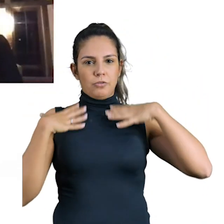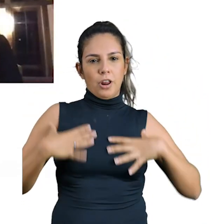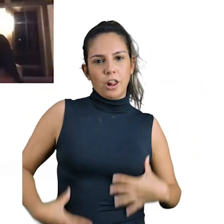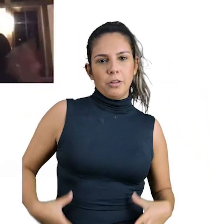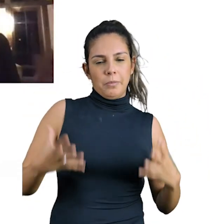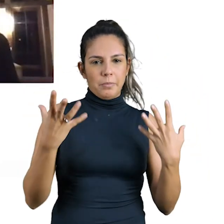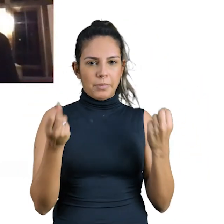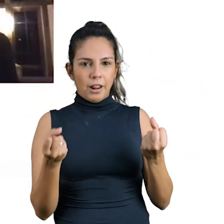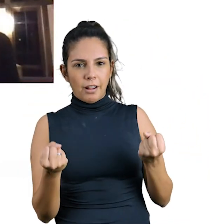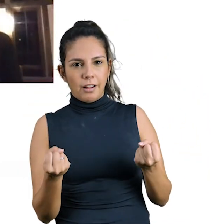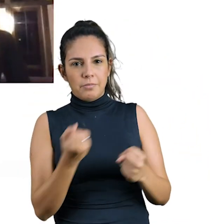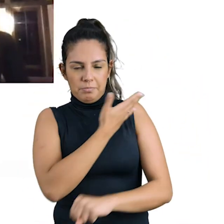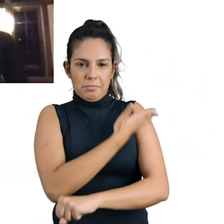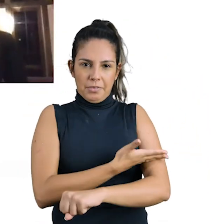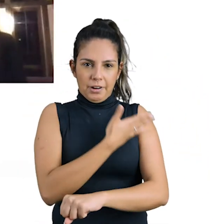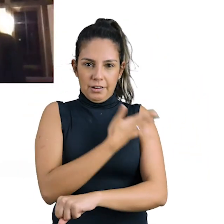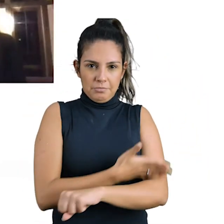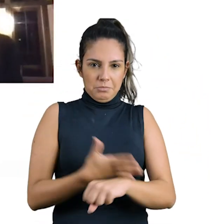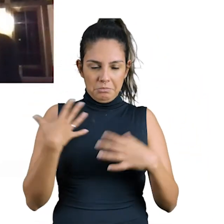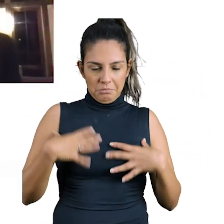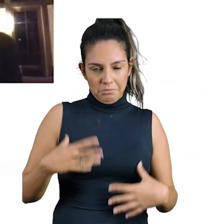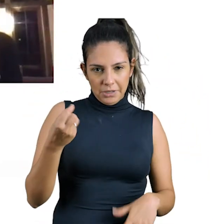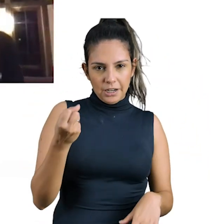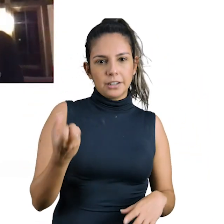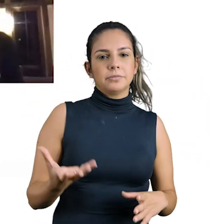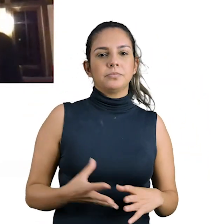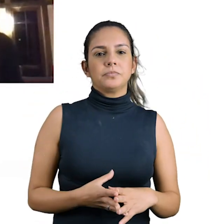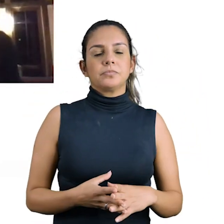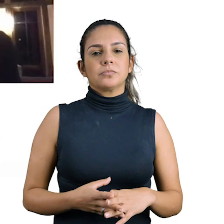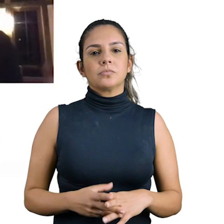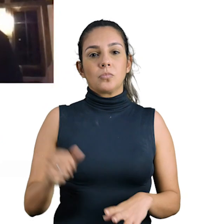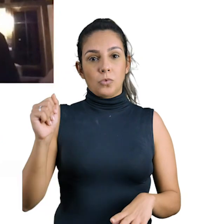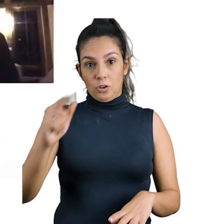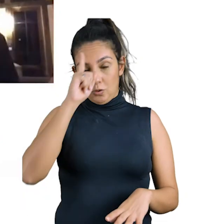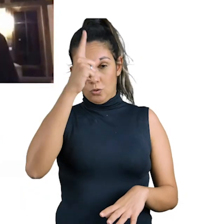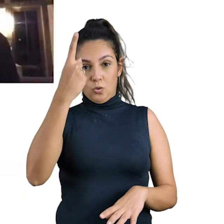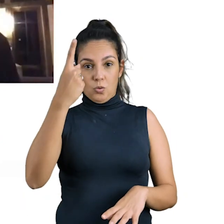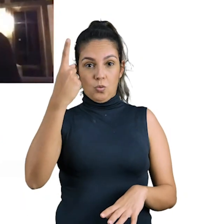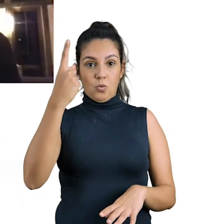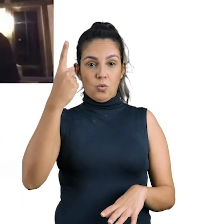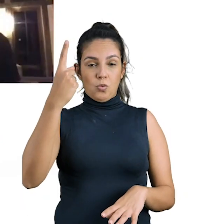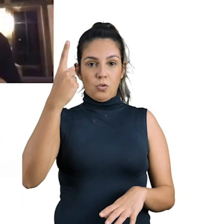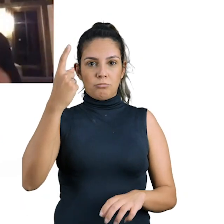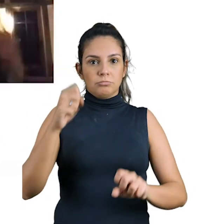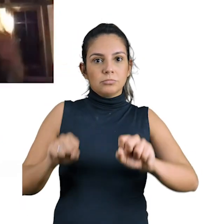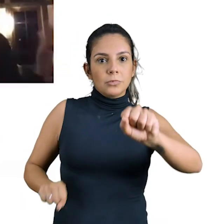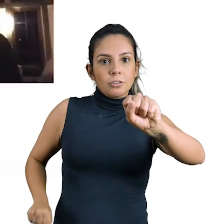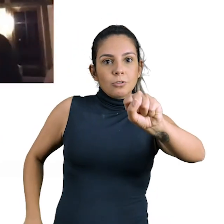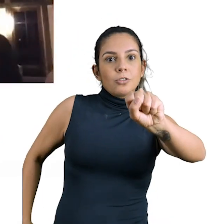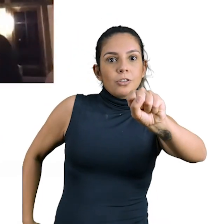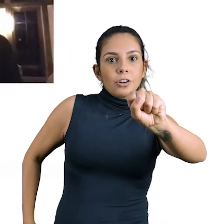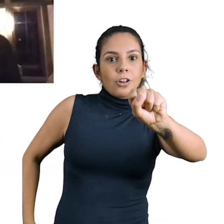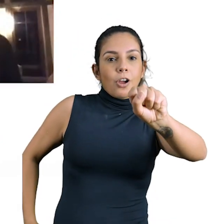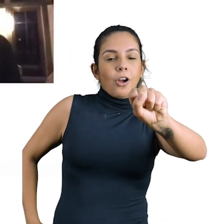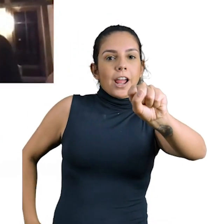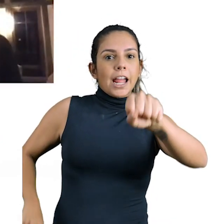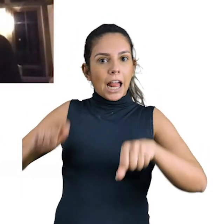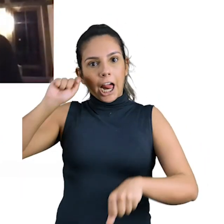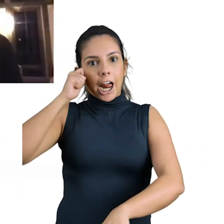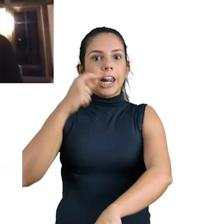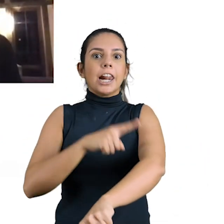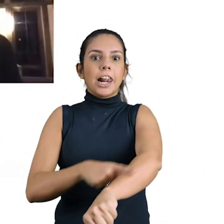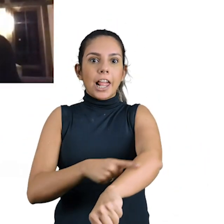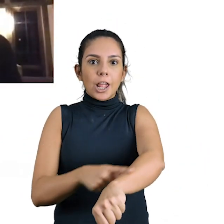vestes brancas. Então, a questão é se nós podemos construir um herói branco, nós podemos imaginar heróis negros para a